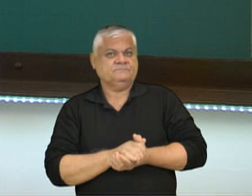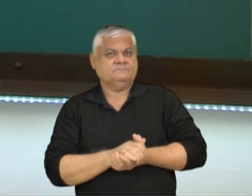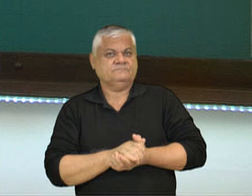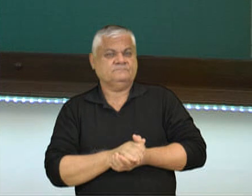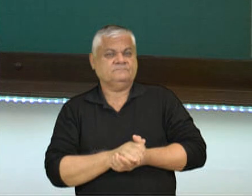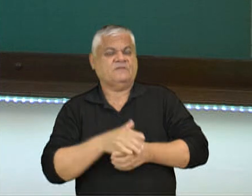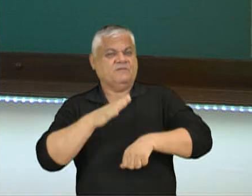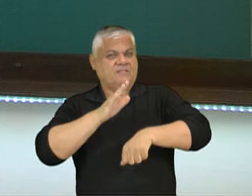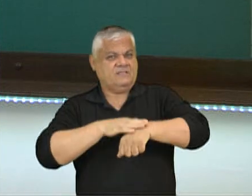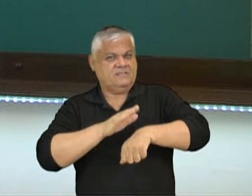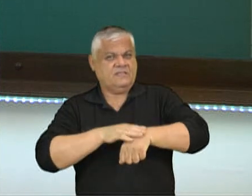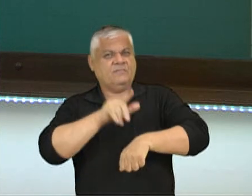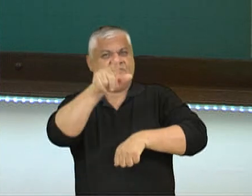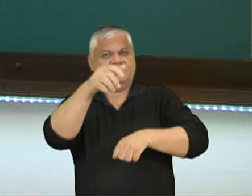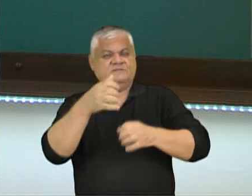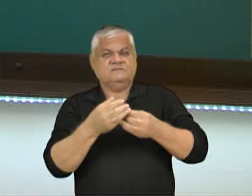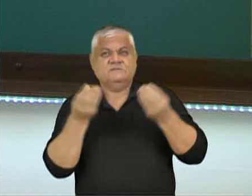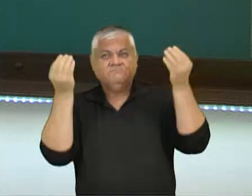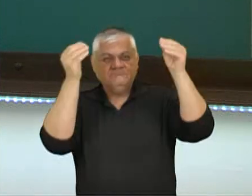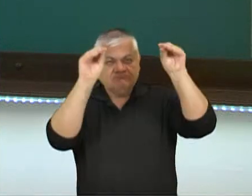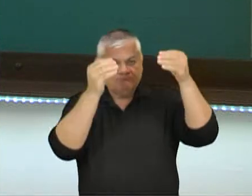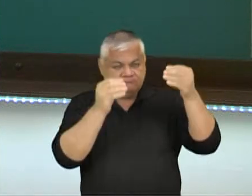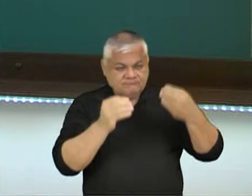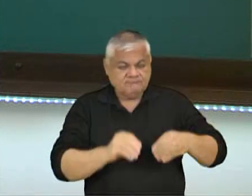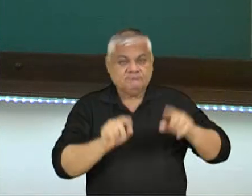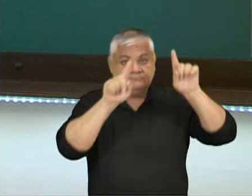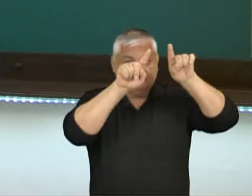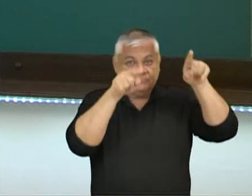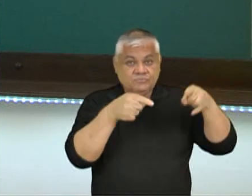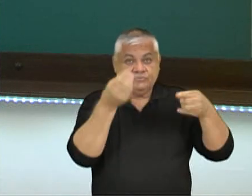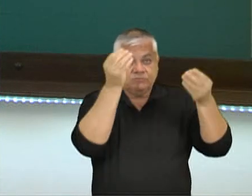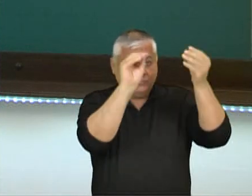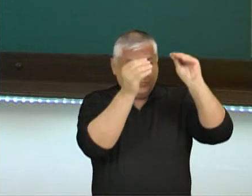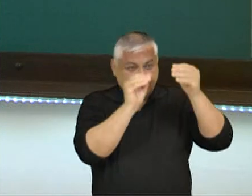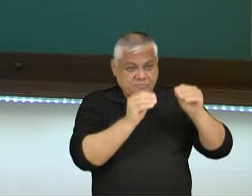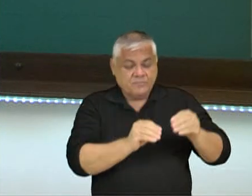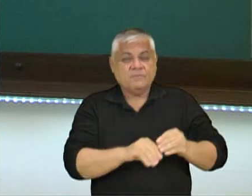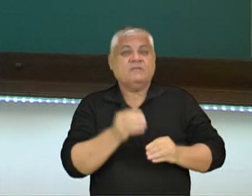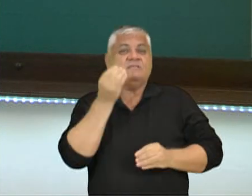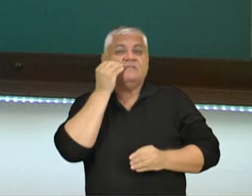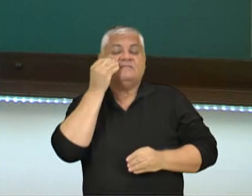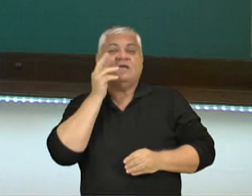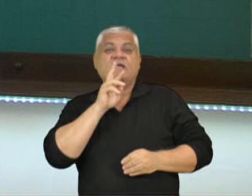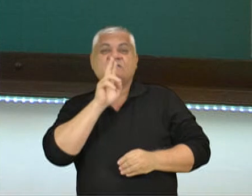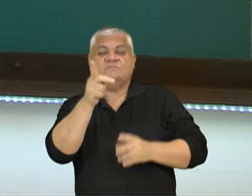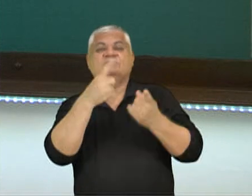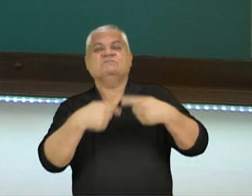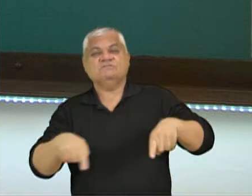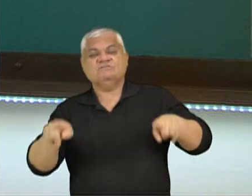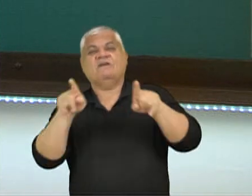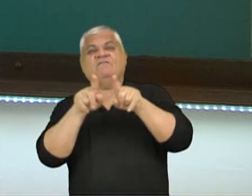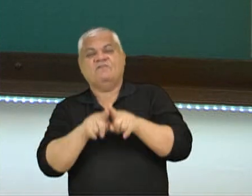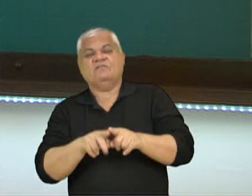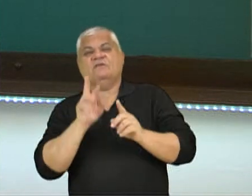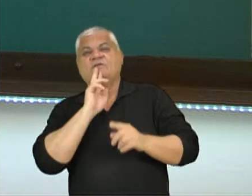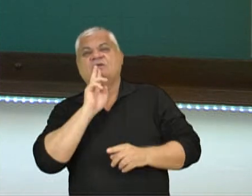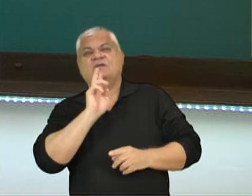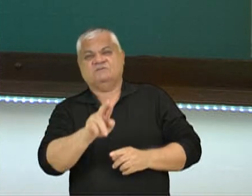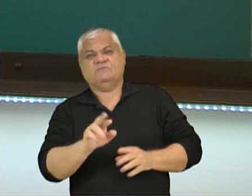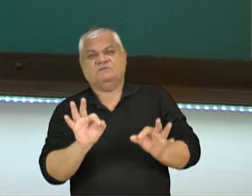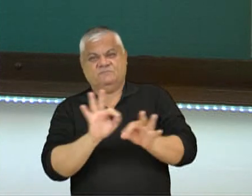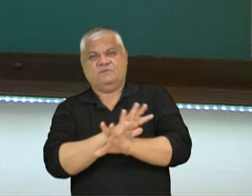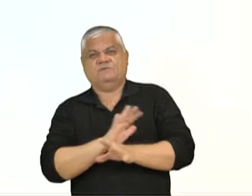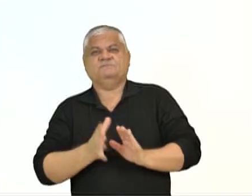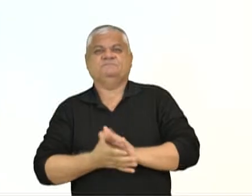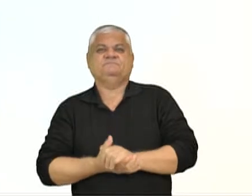a gente vai ter um tempo aí para a gente transcrever aí para o caderno, resolver e a gente já volta daí com a resolução